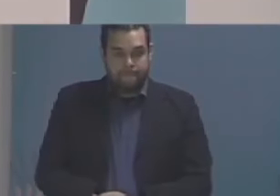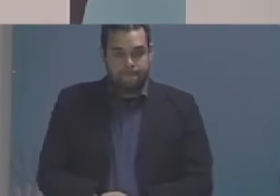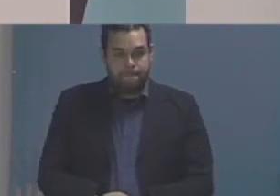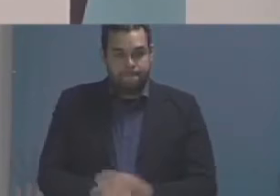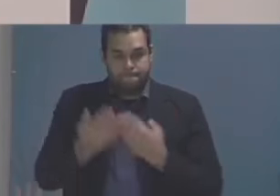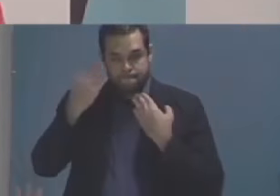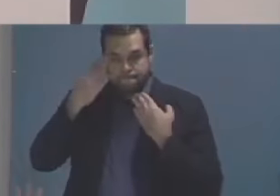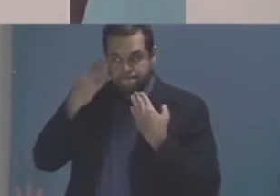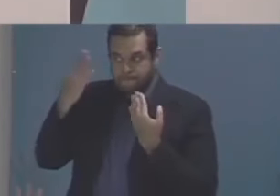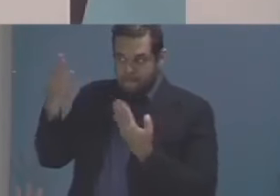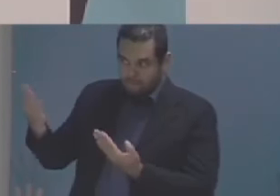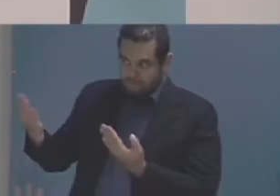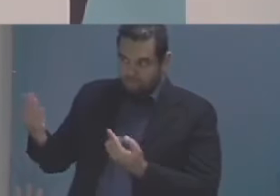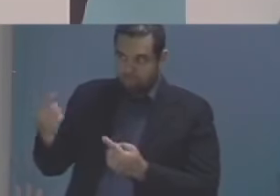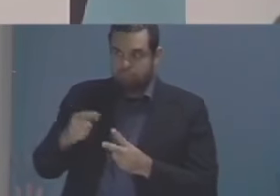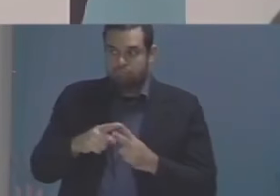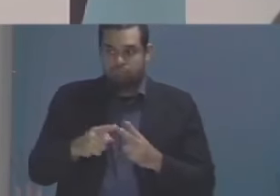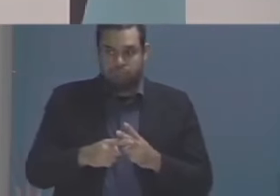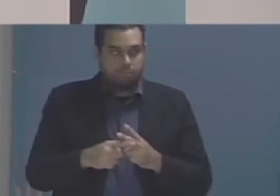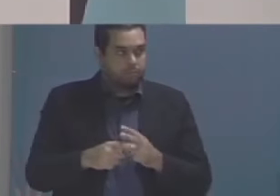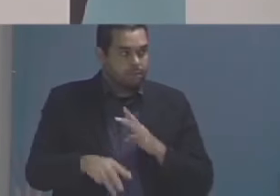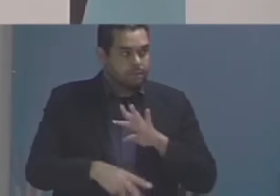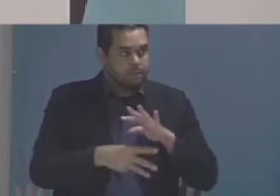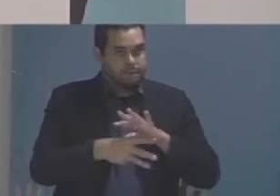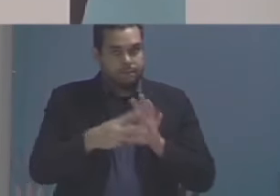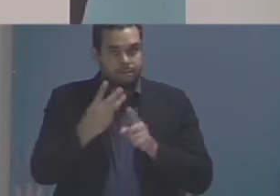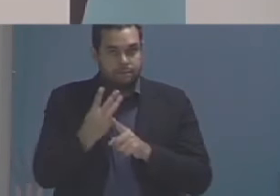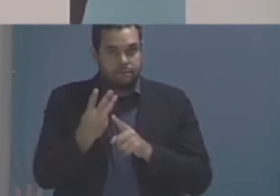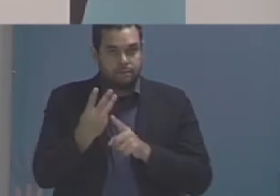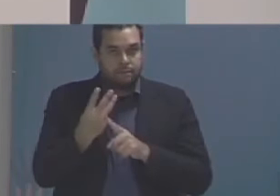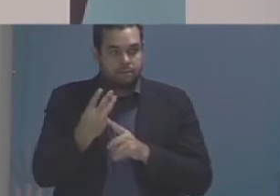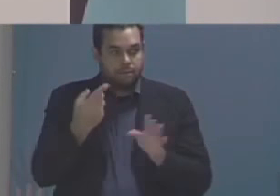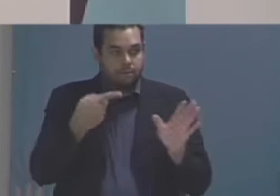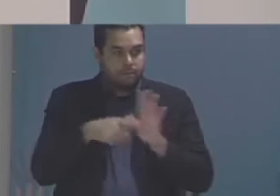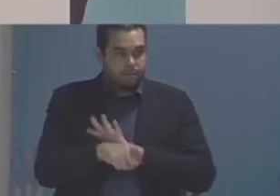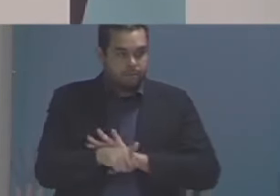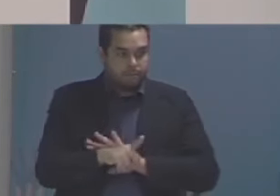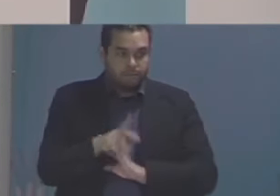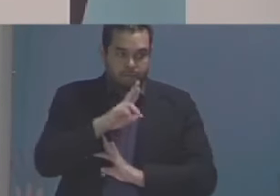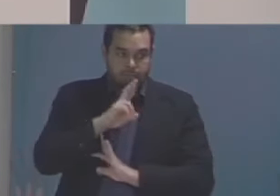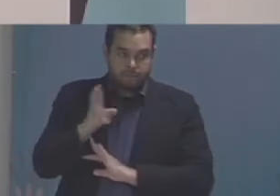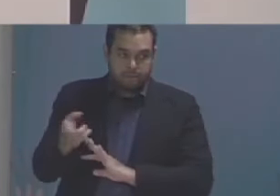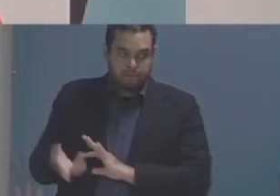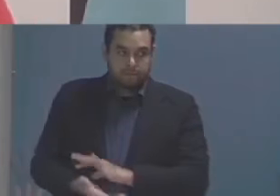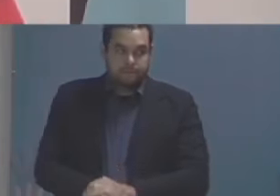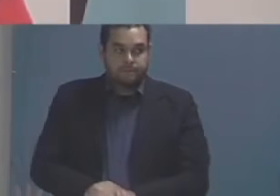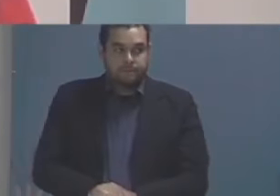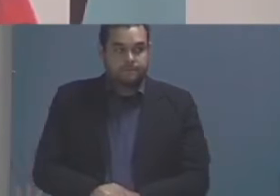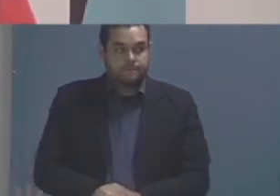Obrigado, candidato. Vamos agora para a terceira rodada. Convido o Carol para fazer o sorteio, por favor.